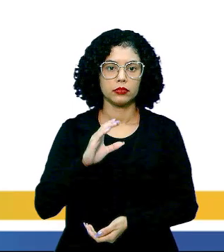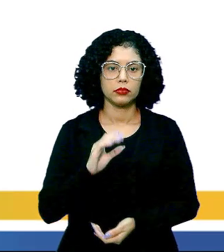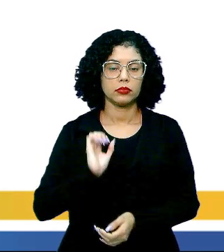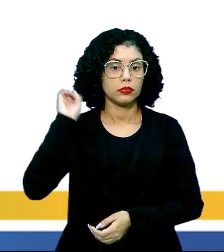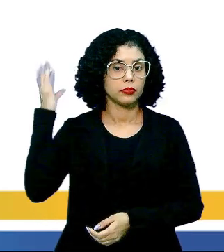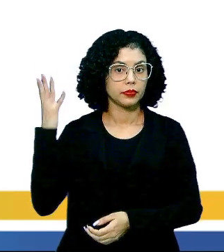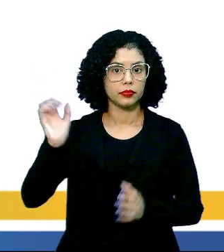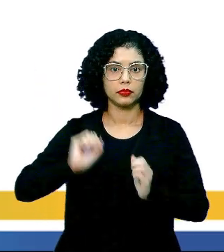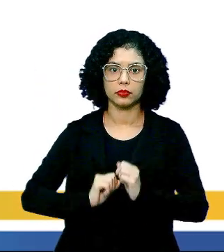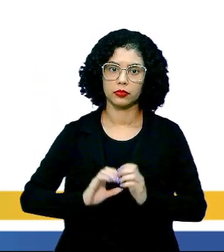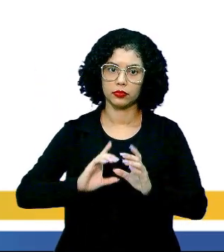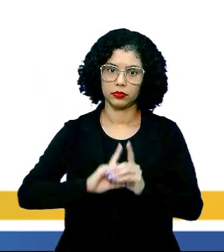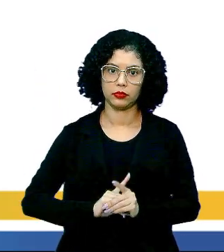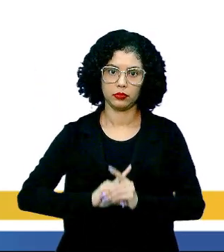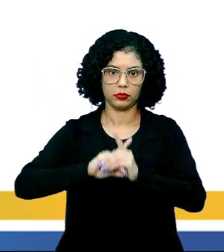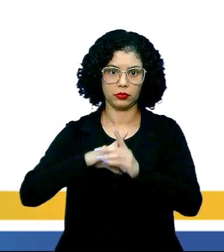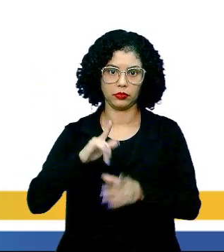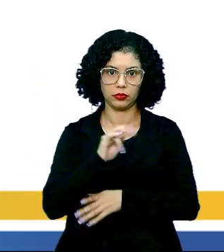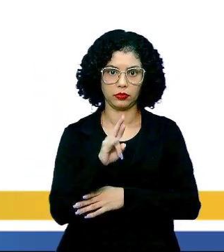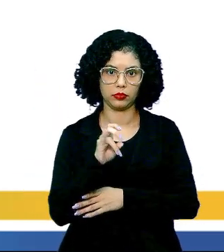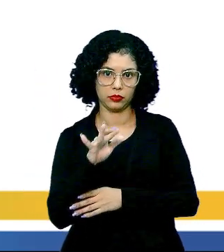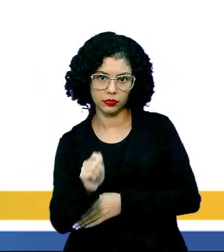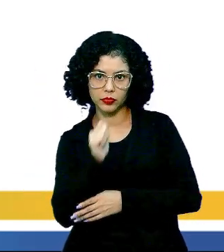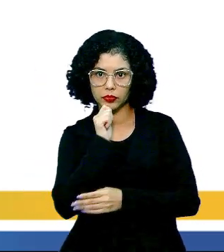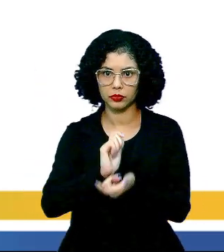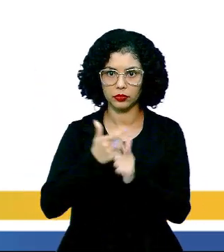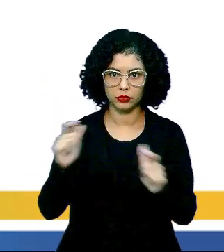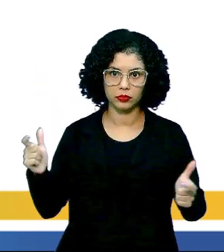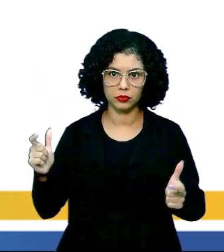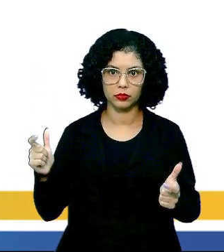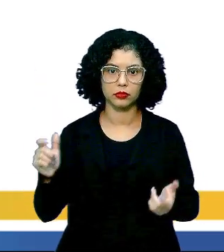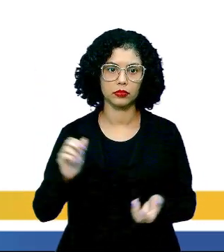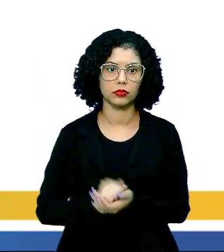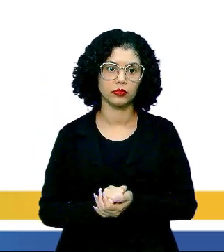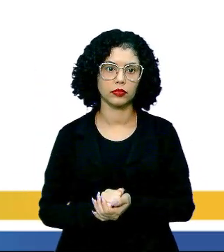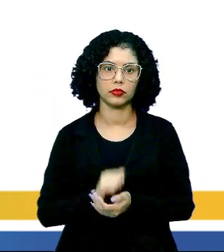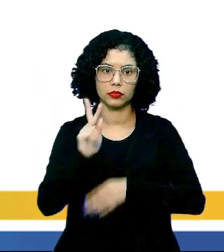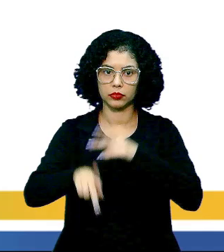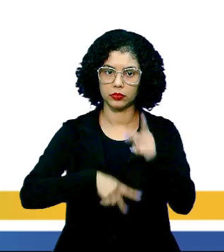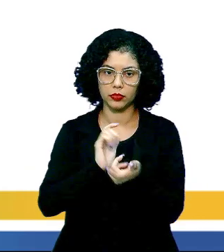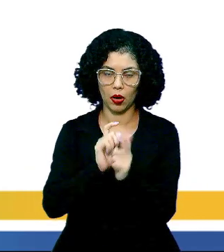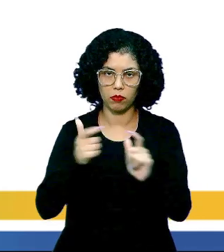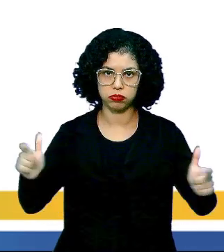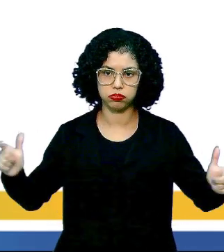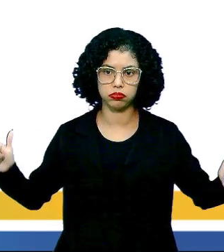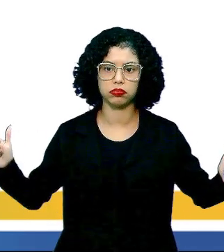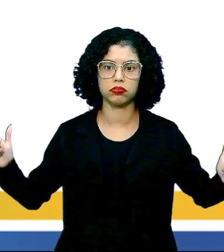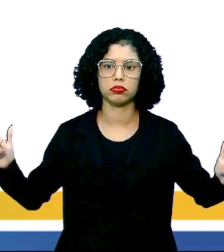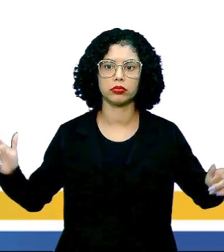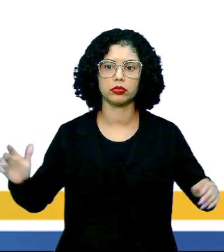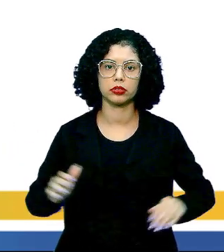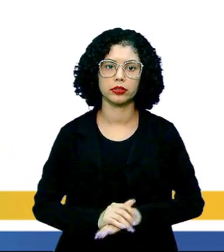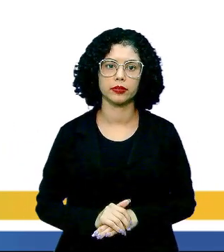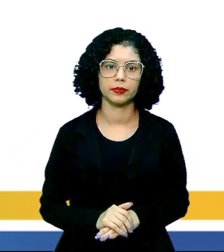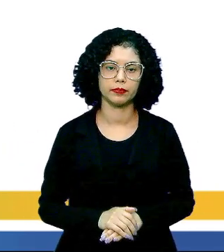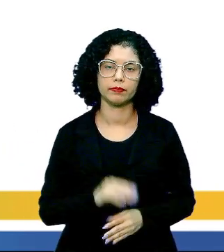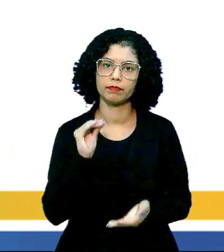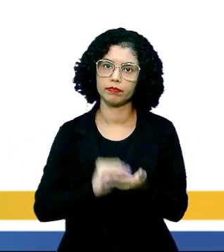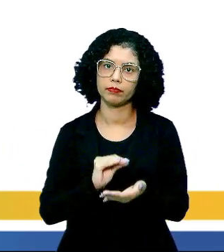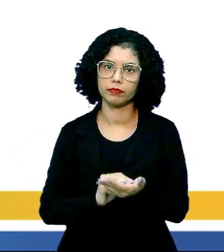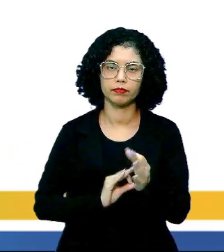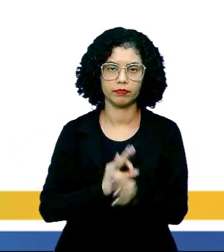são decorrência da explosão demográfica e do grande contingente de população